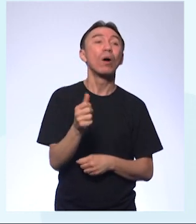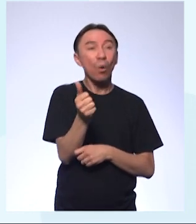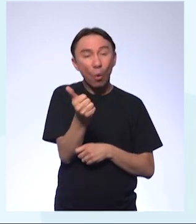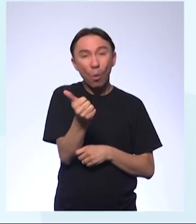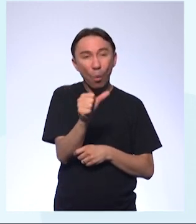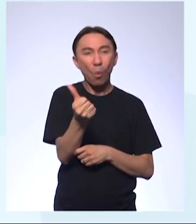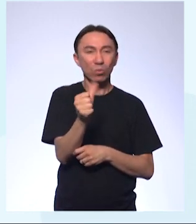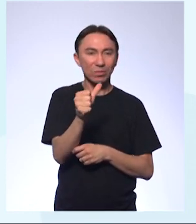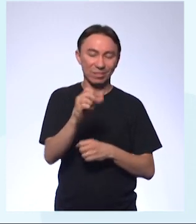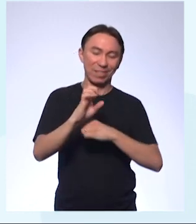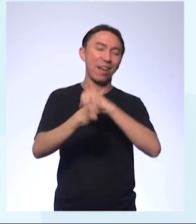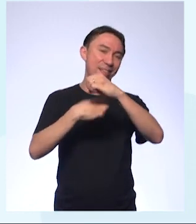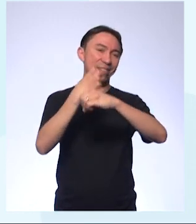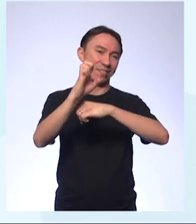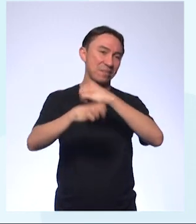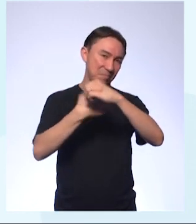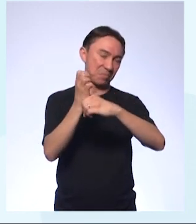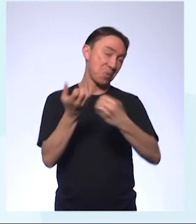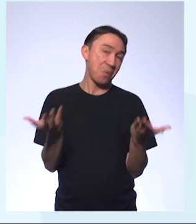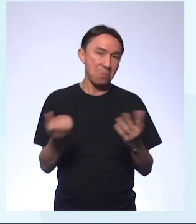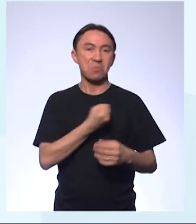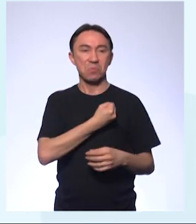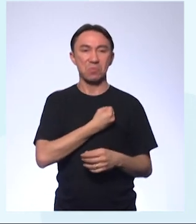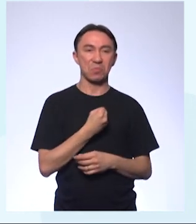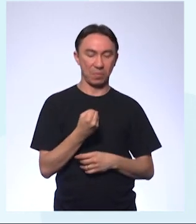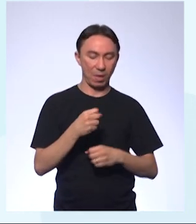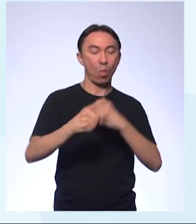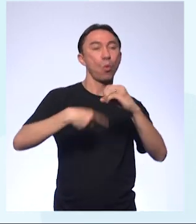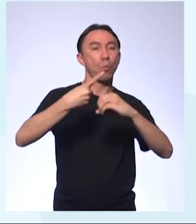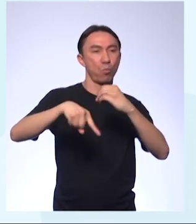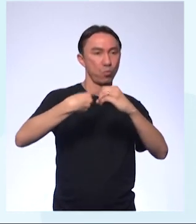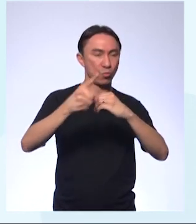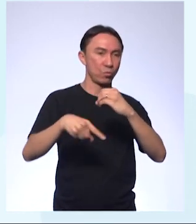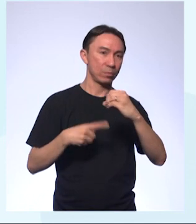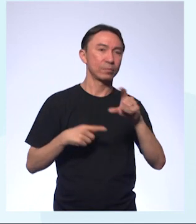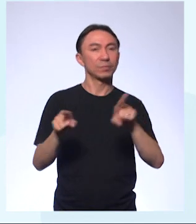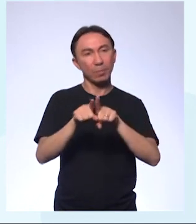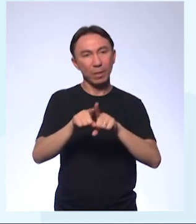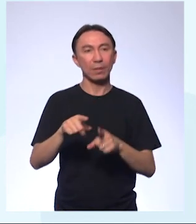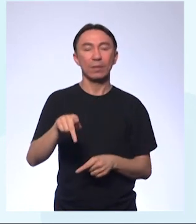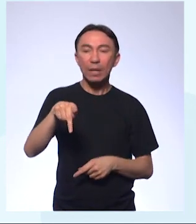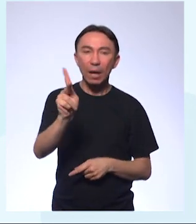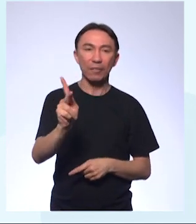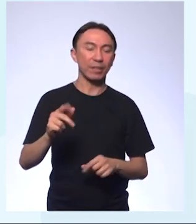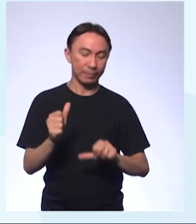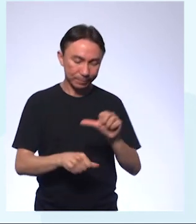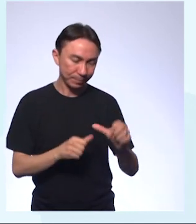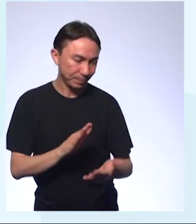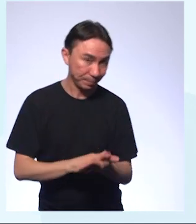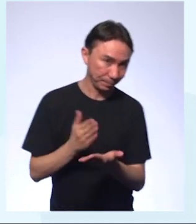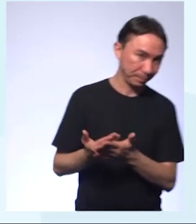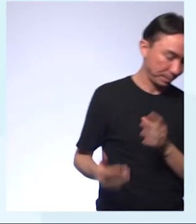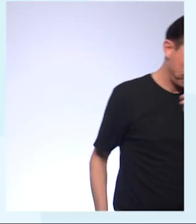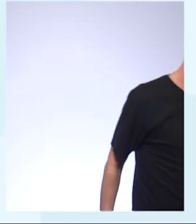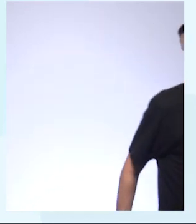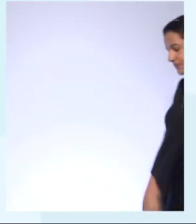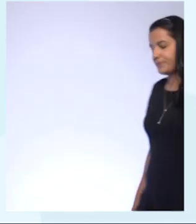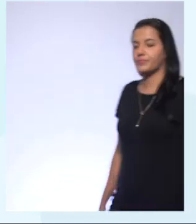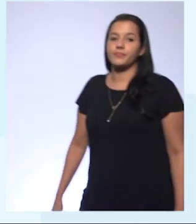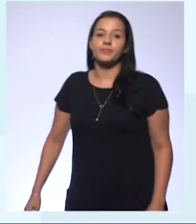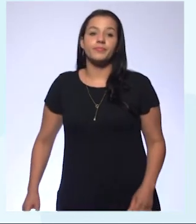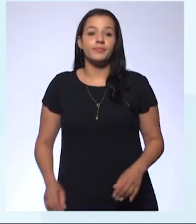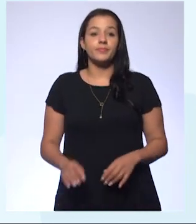M1. Então, em cada camada, quantos elétrons estão? Na primeira camada tem 2, na segunda tem 8, na terceira tem 1. Se você